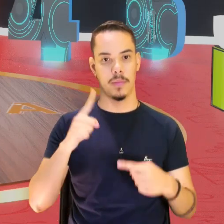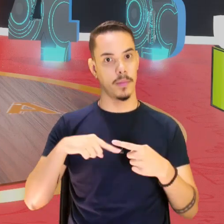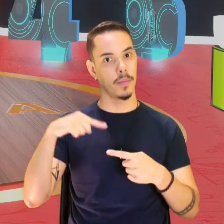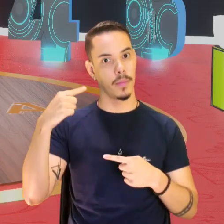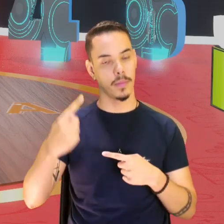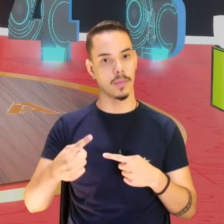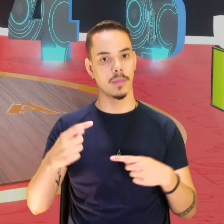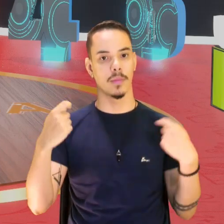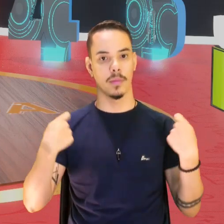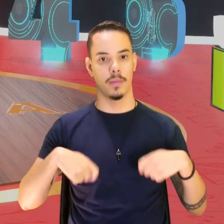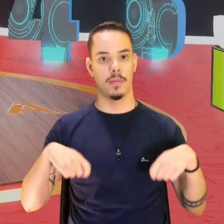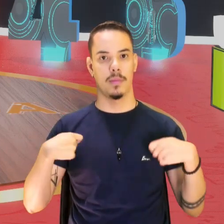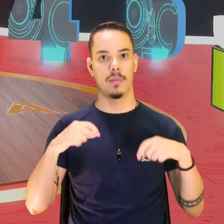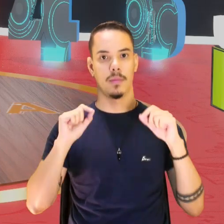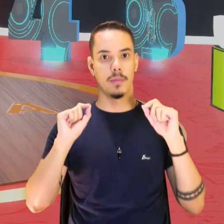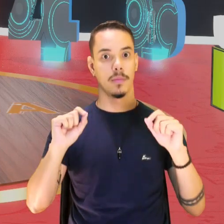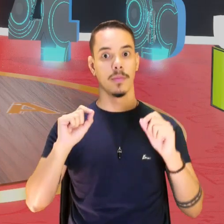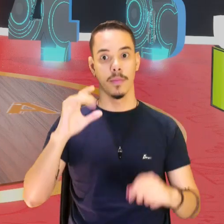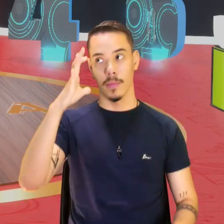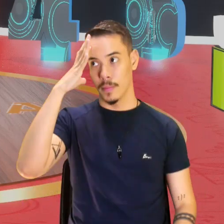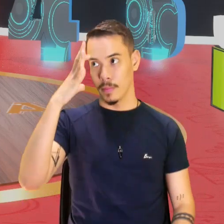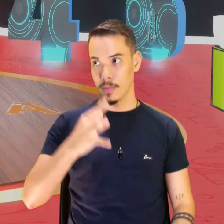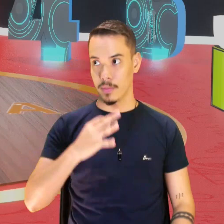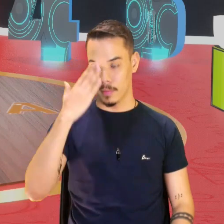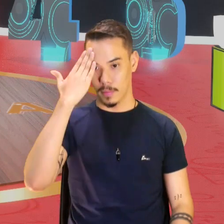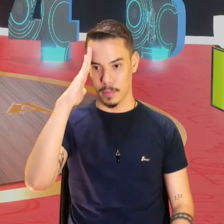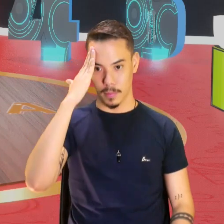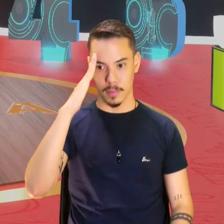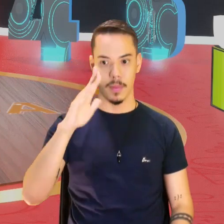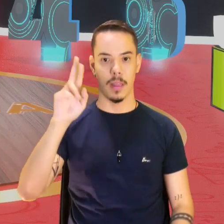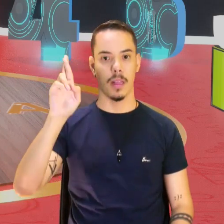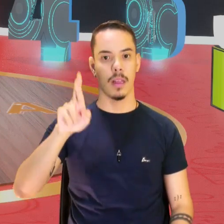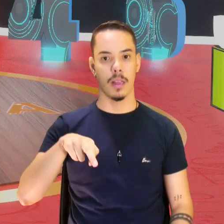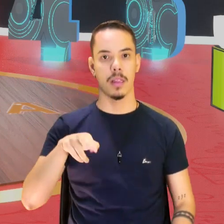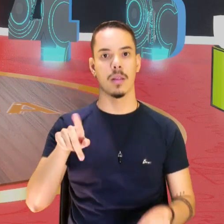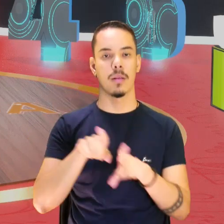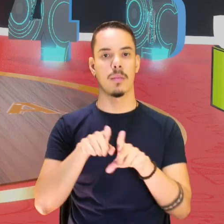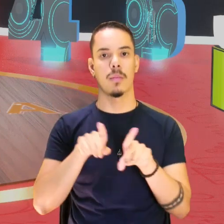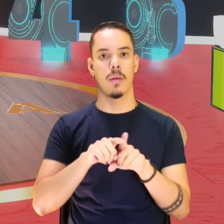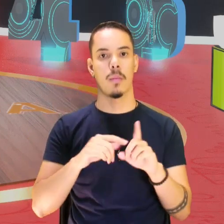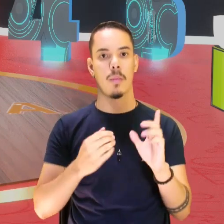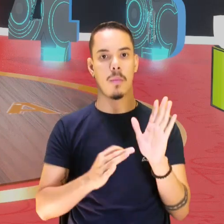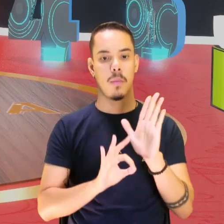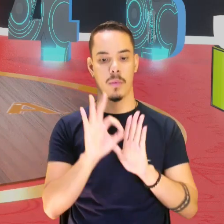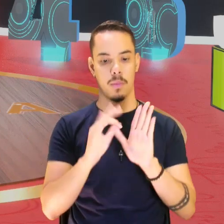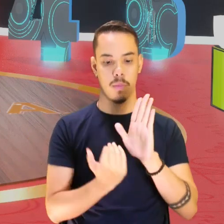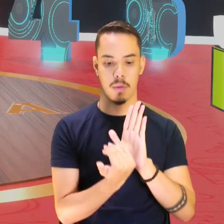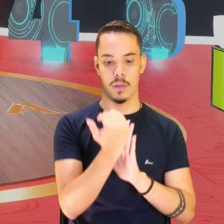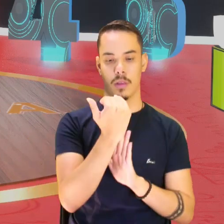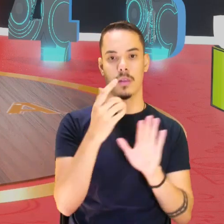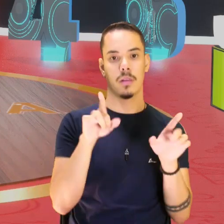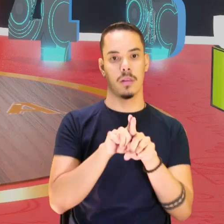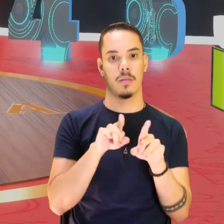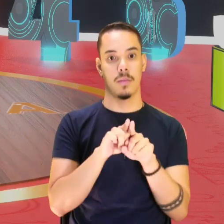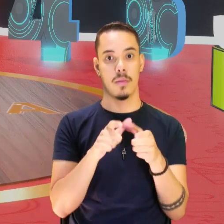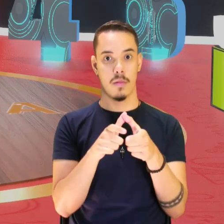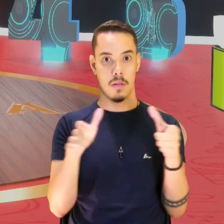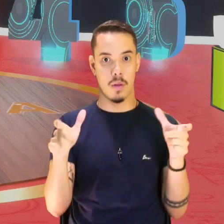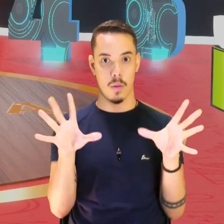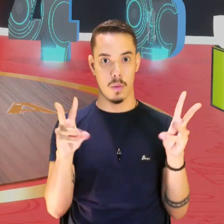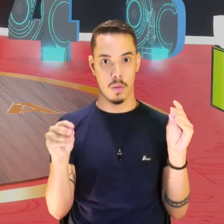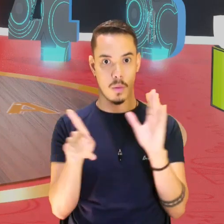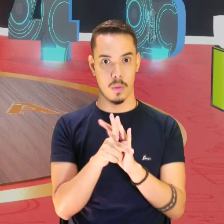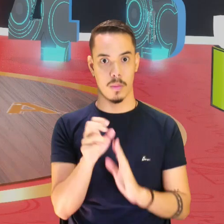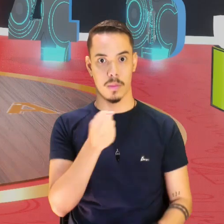íamos precisar desse entendimento, né? Precisávamos entender razão, proporção, precisávamos entender a questão das grandezas e suas unidades